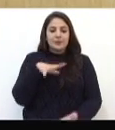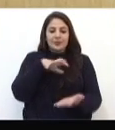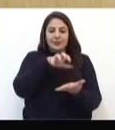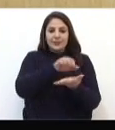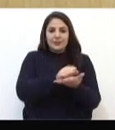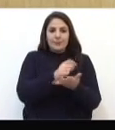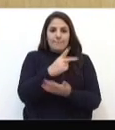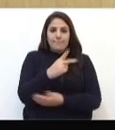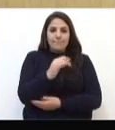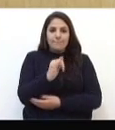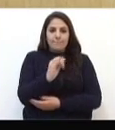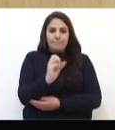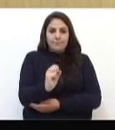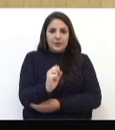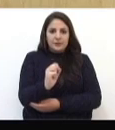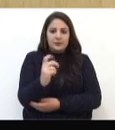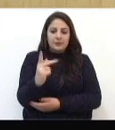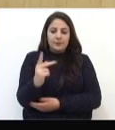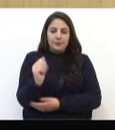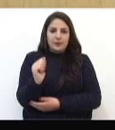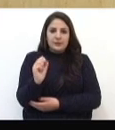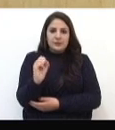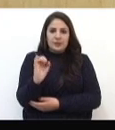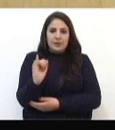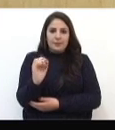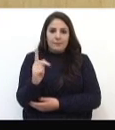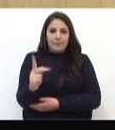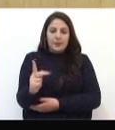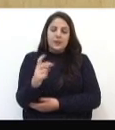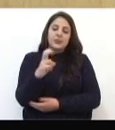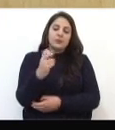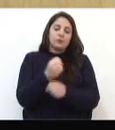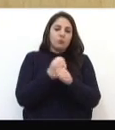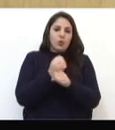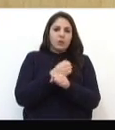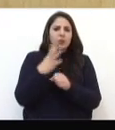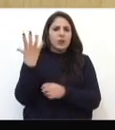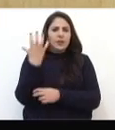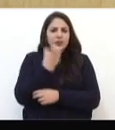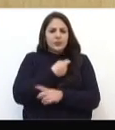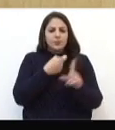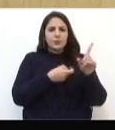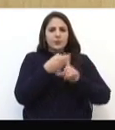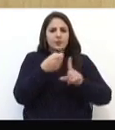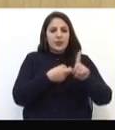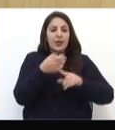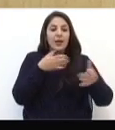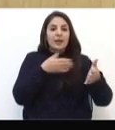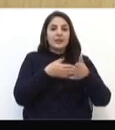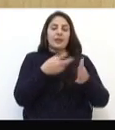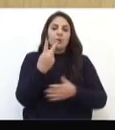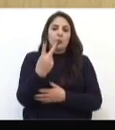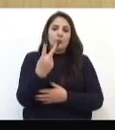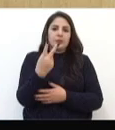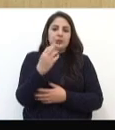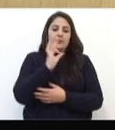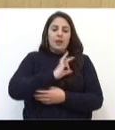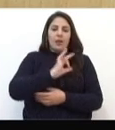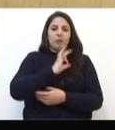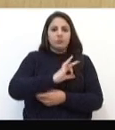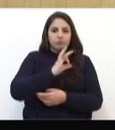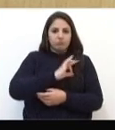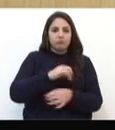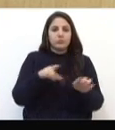estar cadastrado no PIS/PASEP há pelo menos 5 anos, ter recebido mensalmente até 2 salários